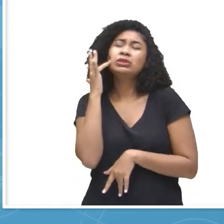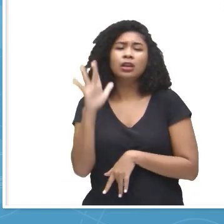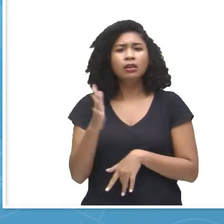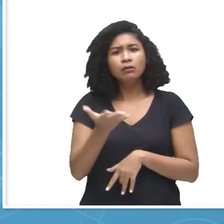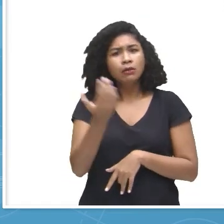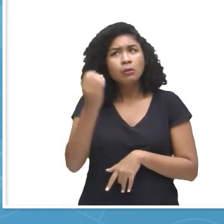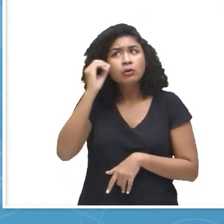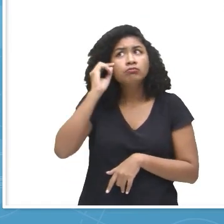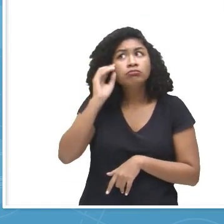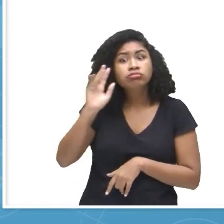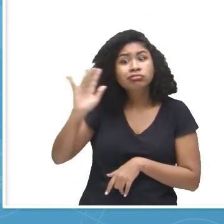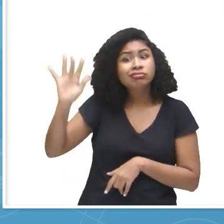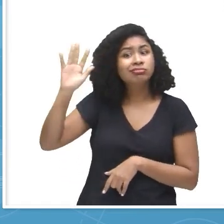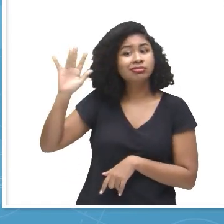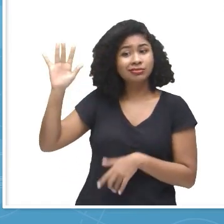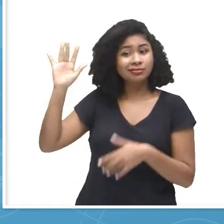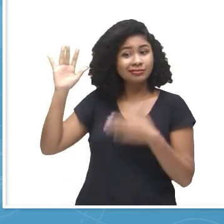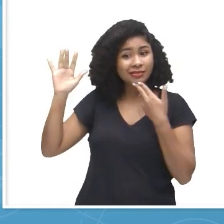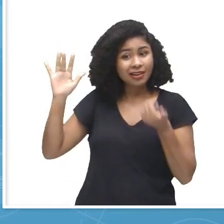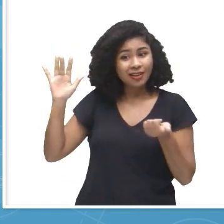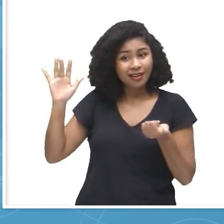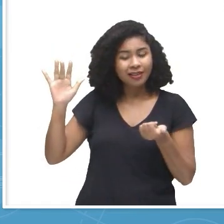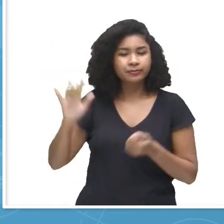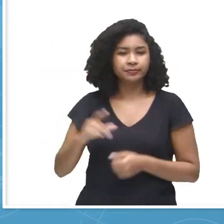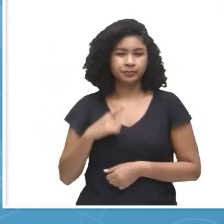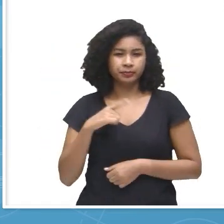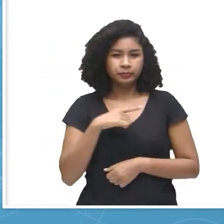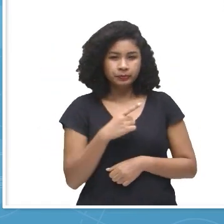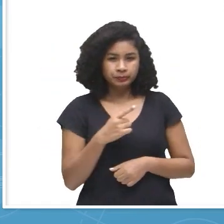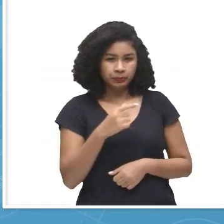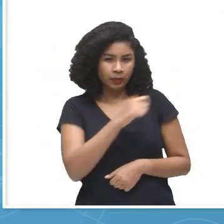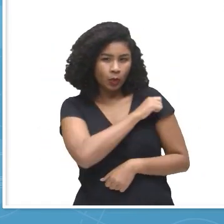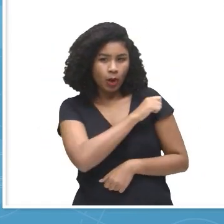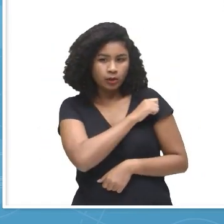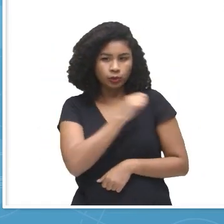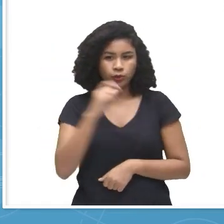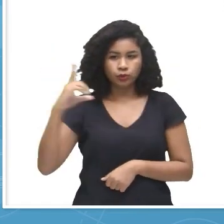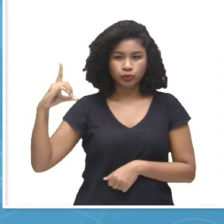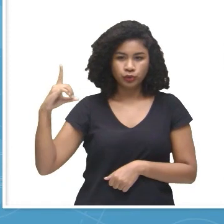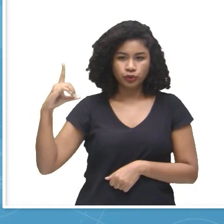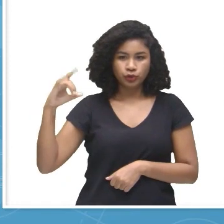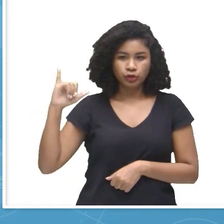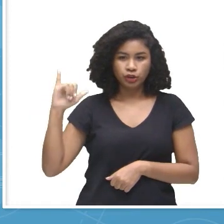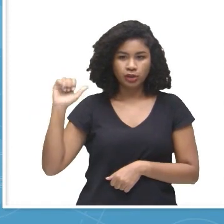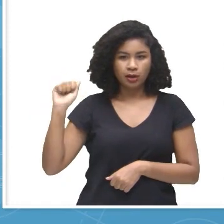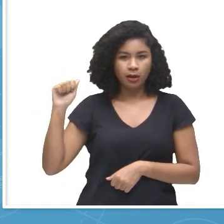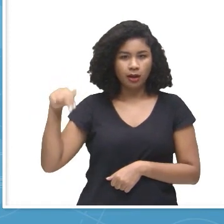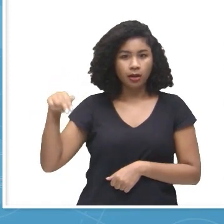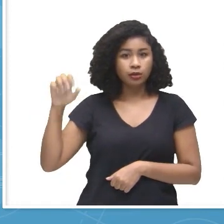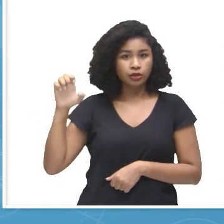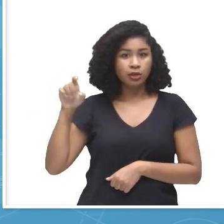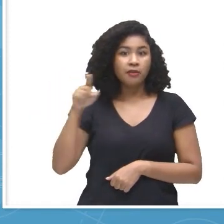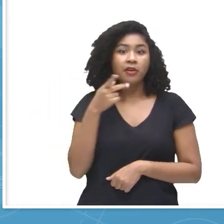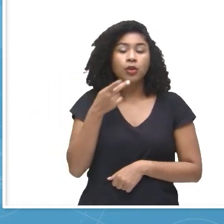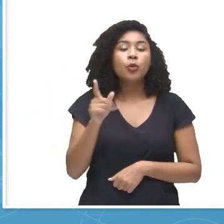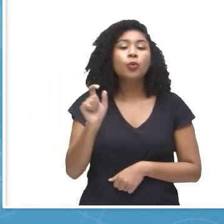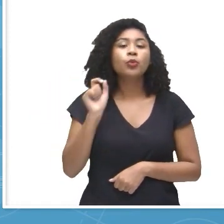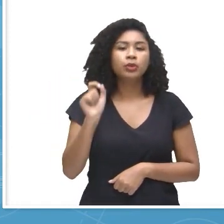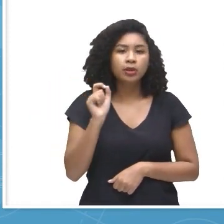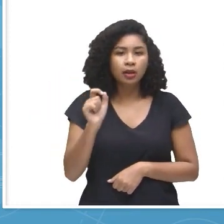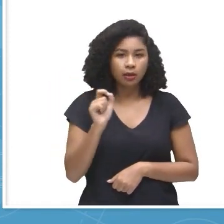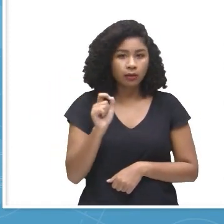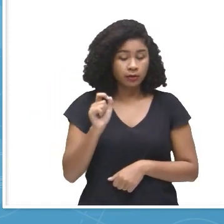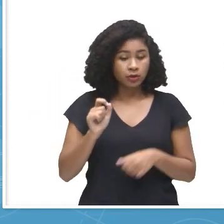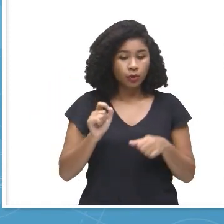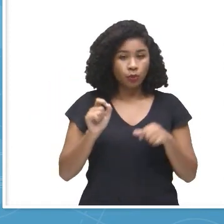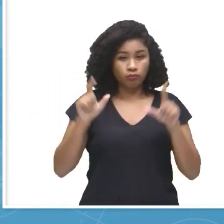imaginar. Eu vi, por exemplo, vamos começar aqui, olha só. A Diane falou que ela vai fazer um cartaz cortando e colando. Olha